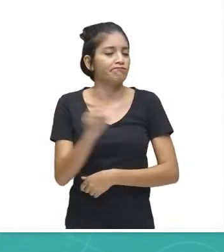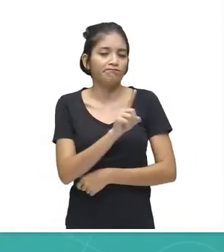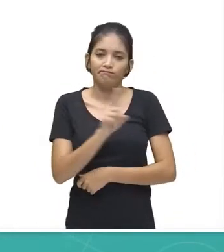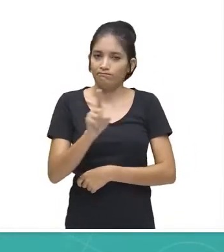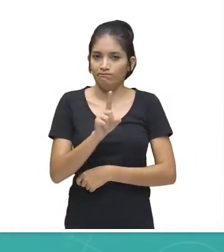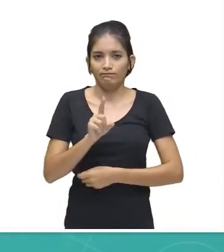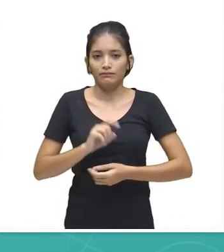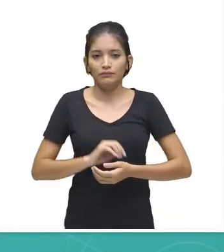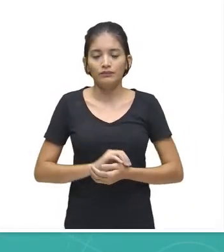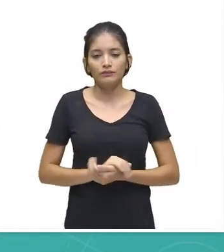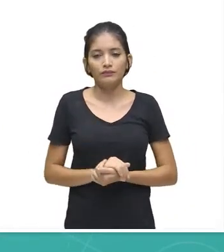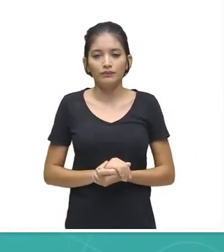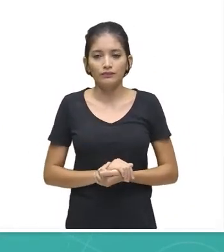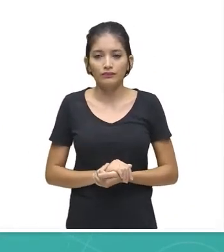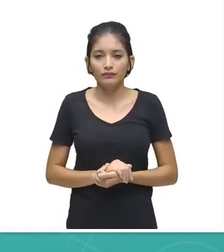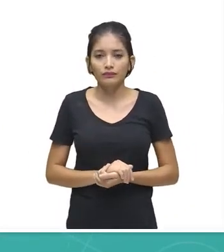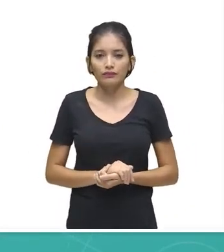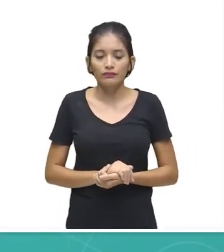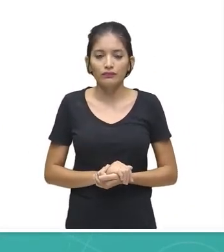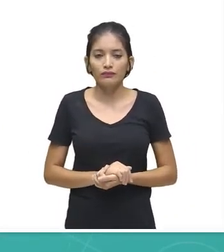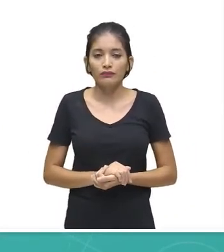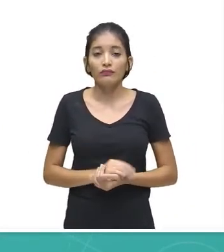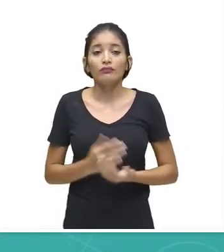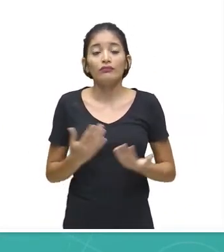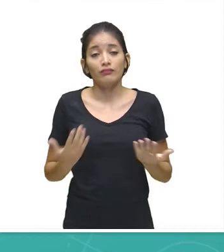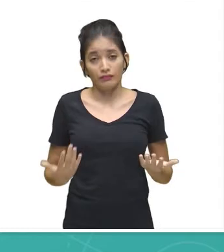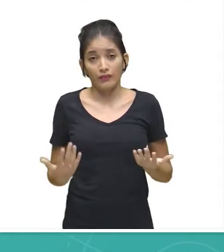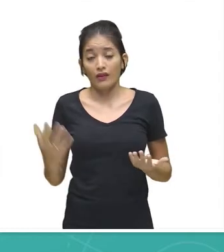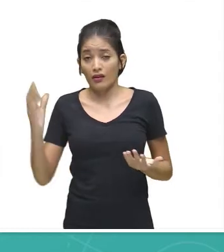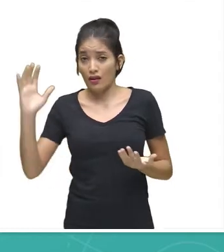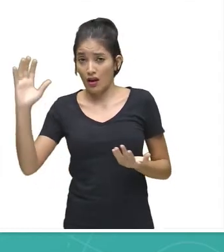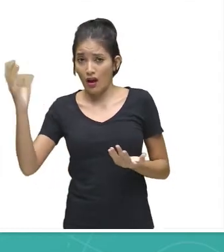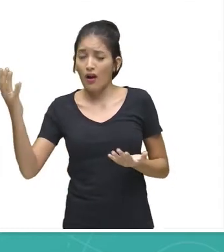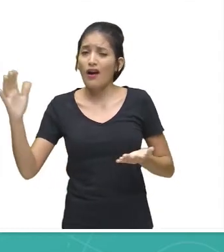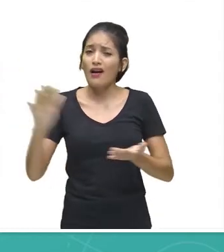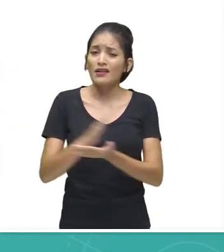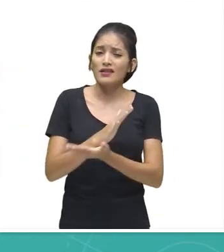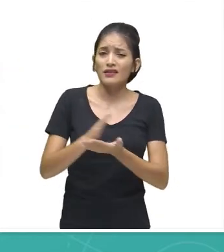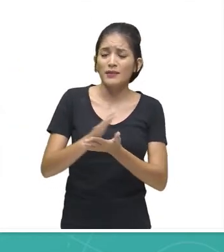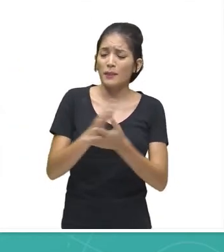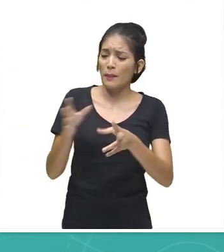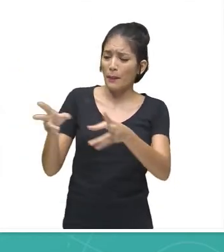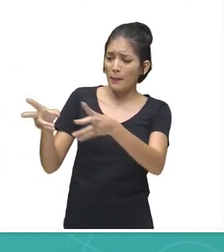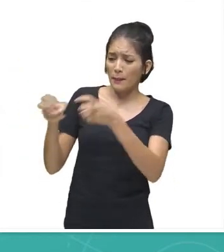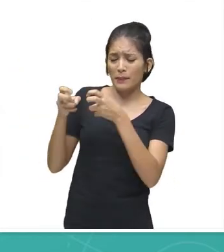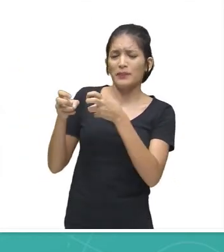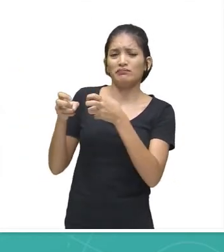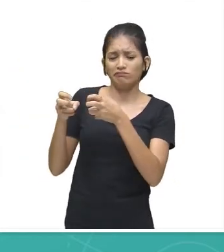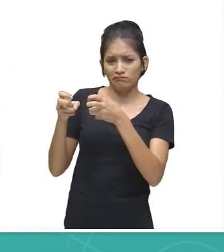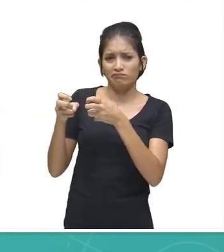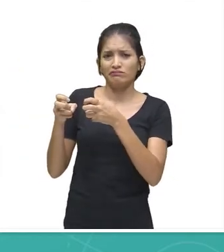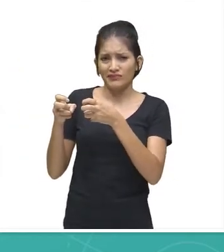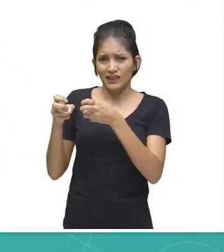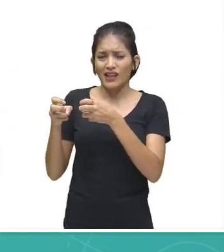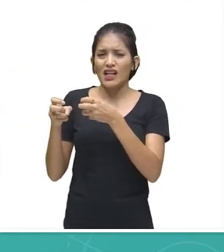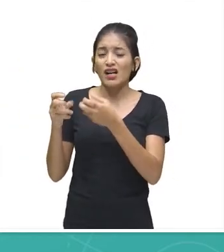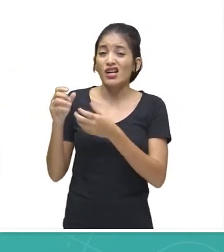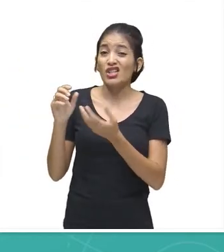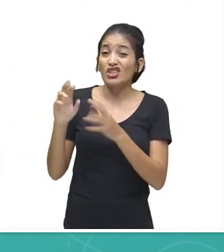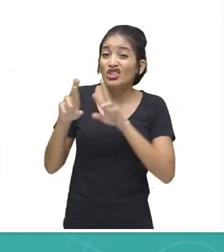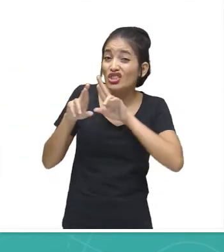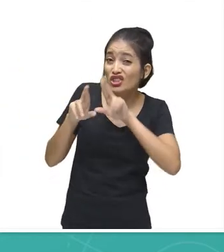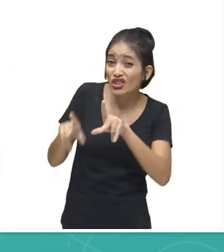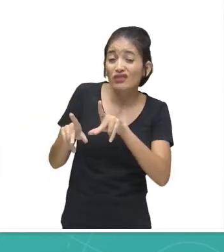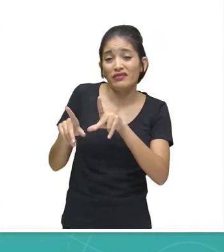adiante. Acontece que às vezes nós podemos ter uma visão deformada da realidade. Vamos